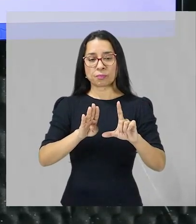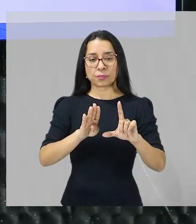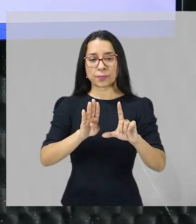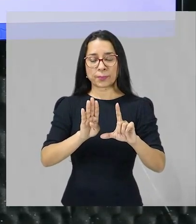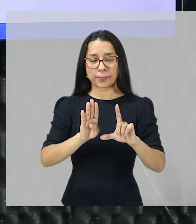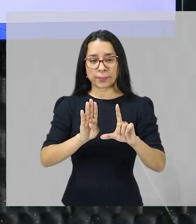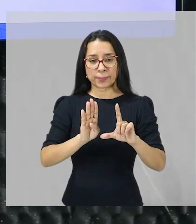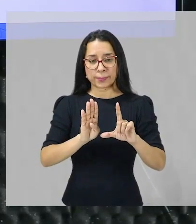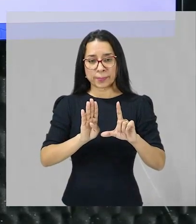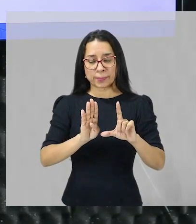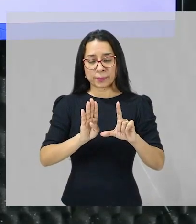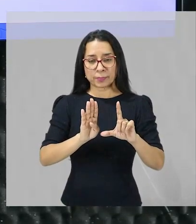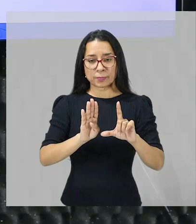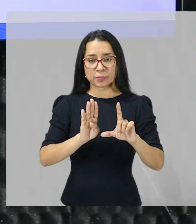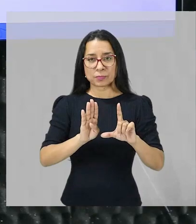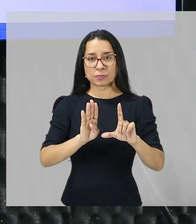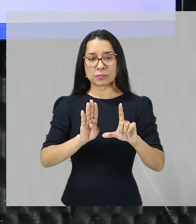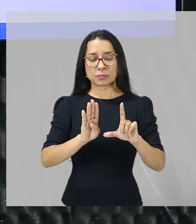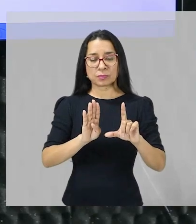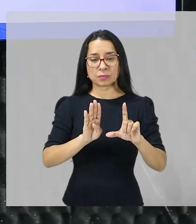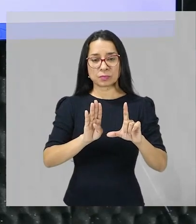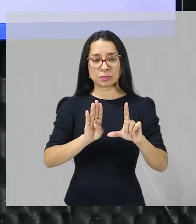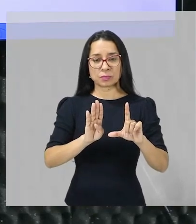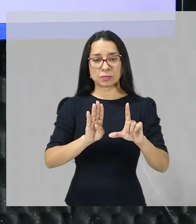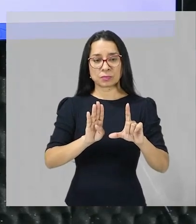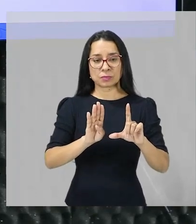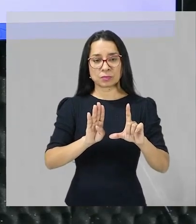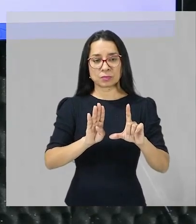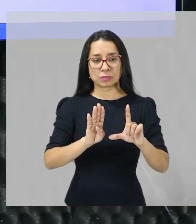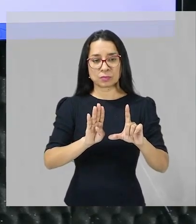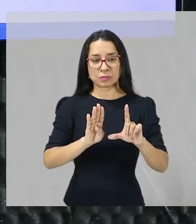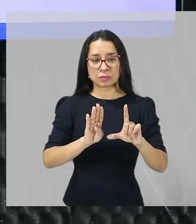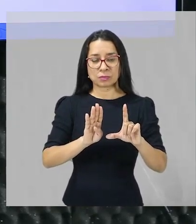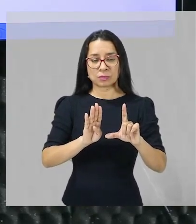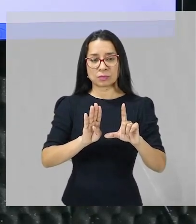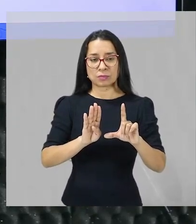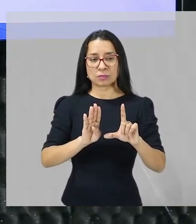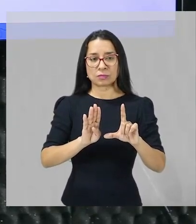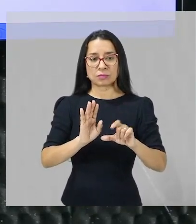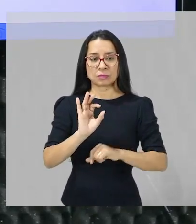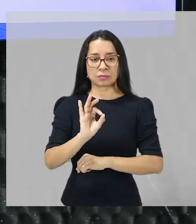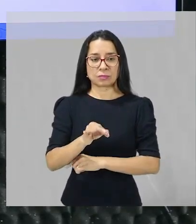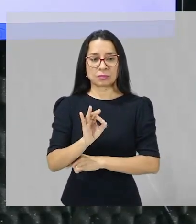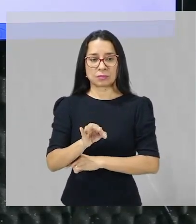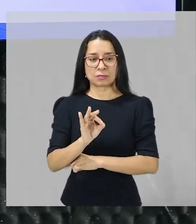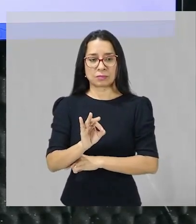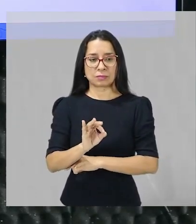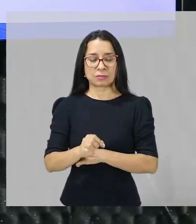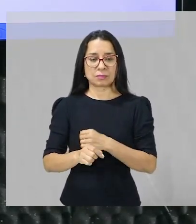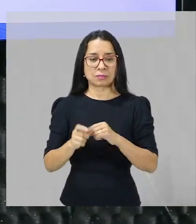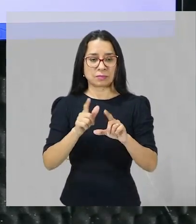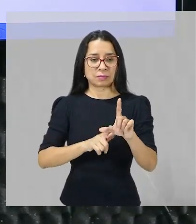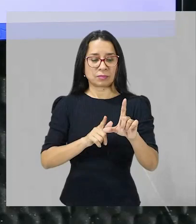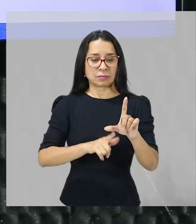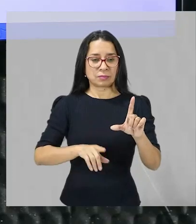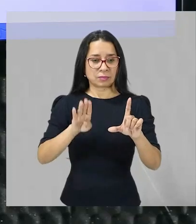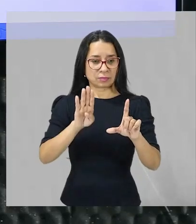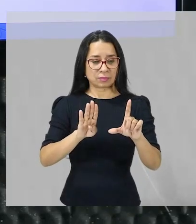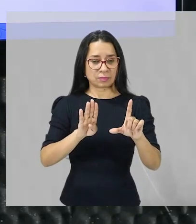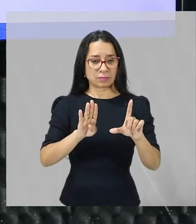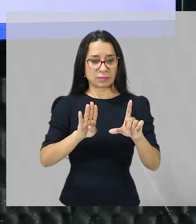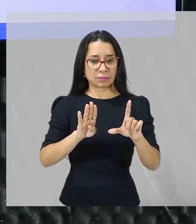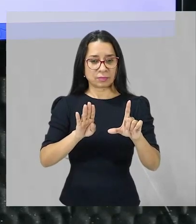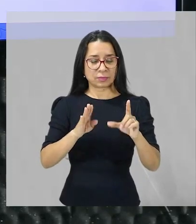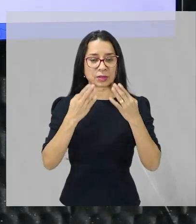os genótipos idênticos e os fenótipos diferentes. Correto, a letra B, tá? Os fenótipos são